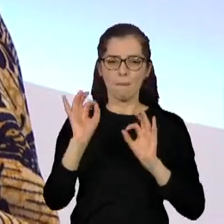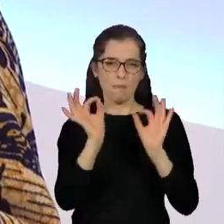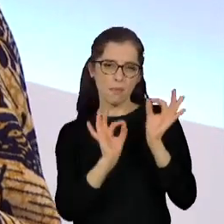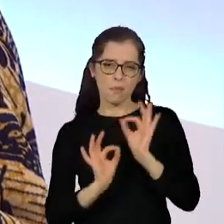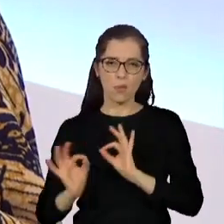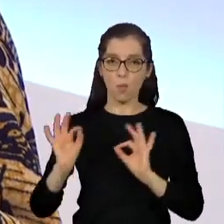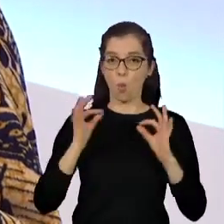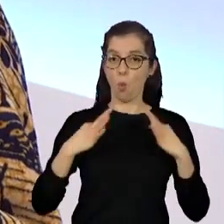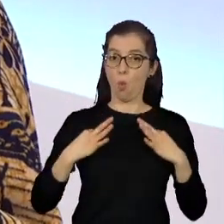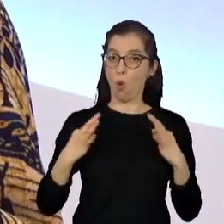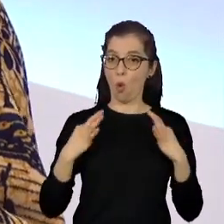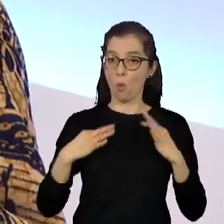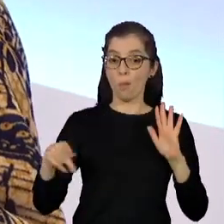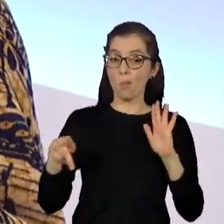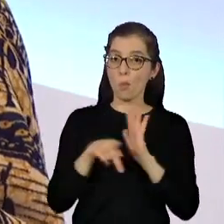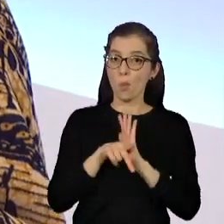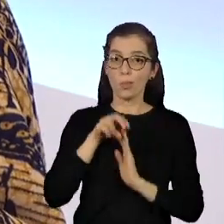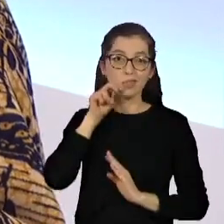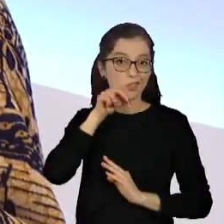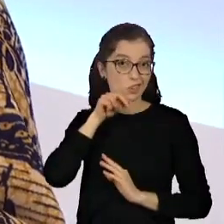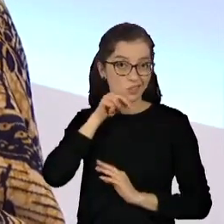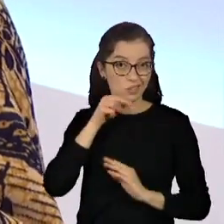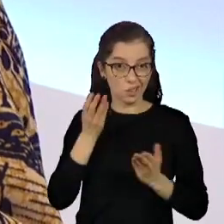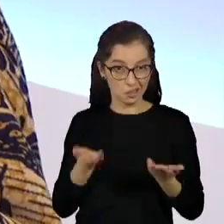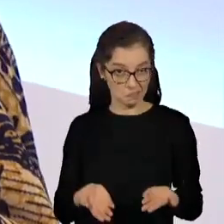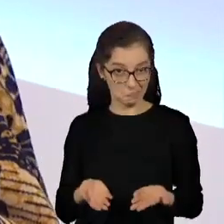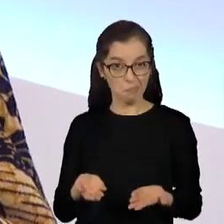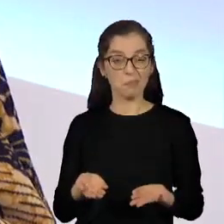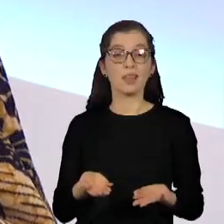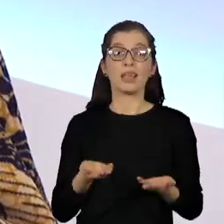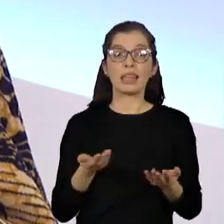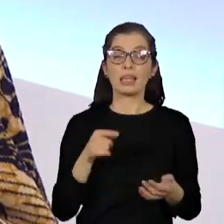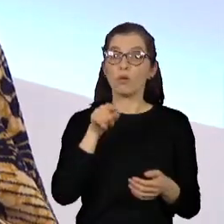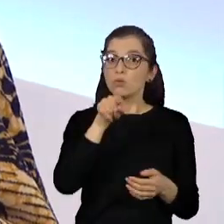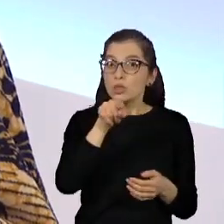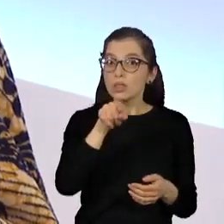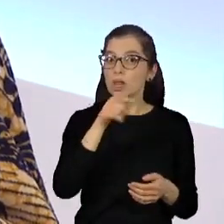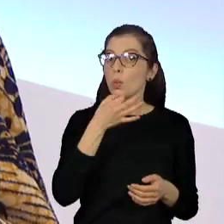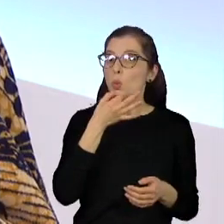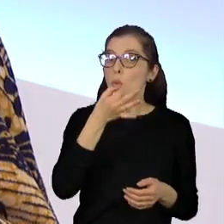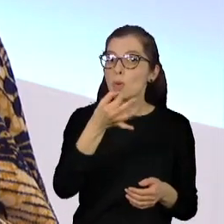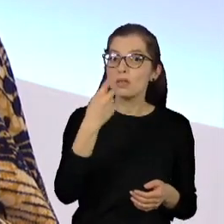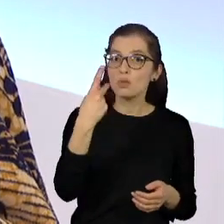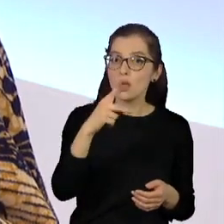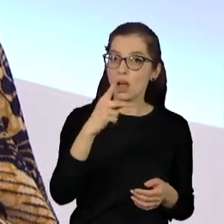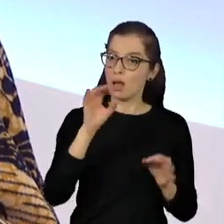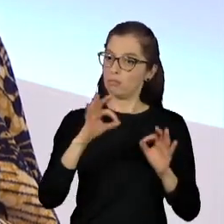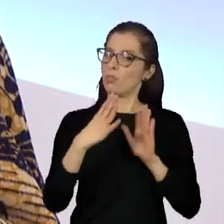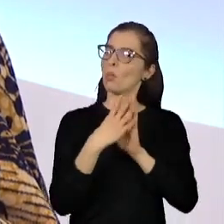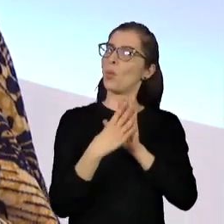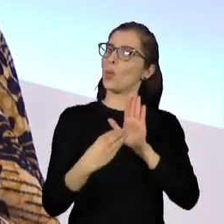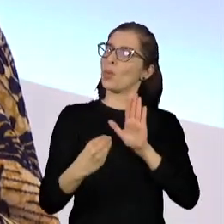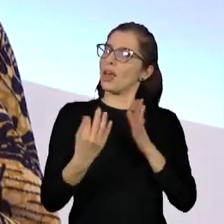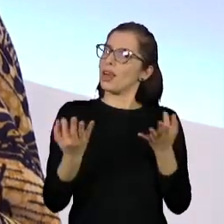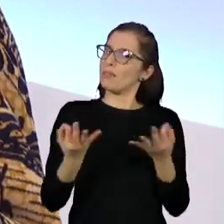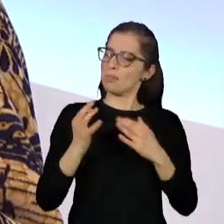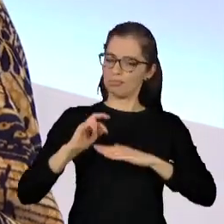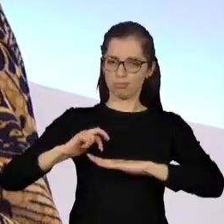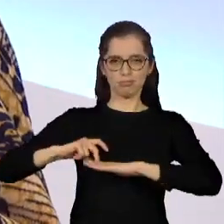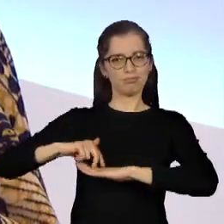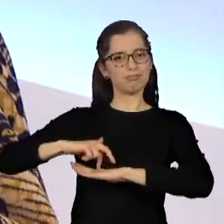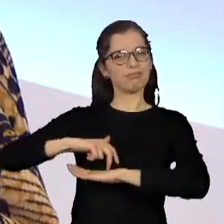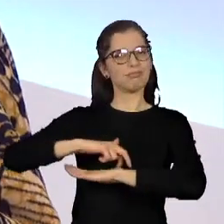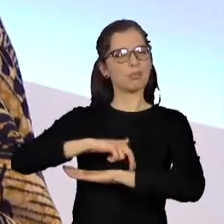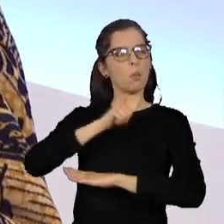às vezes as pessoas nos colocam também, mas como é que você se vê nesse lugar também de uma referência de moda, de uma mulher